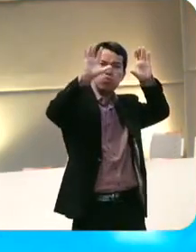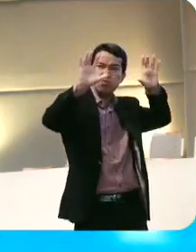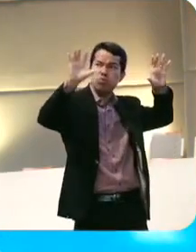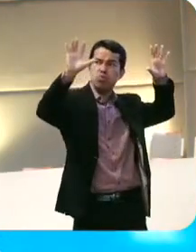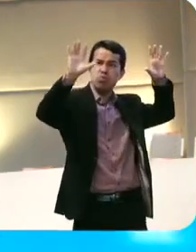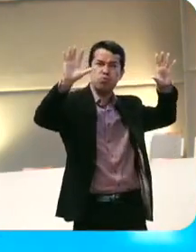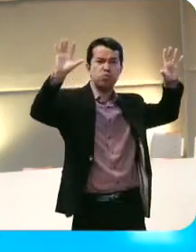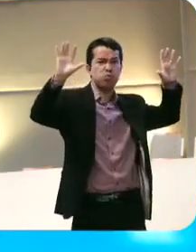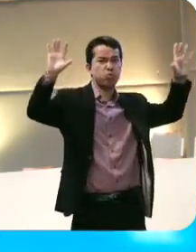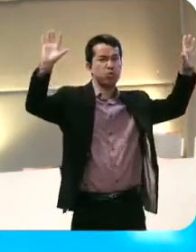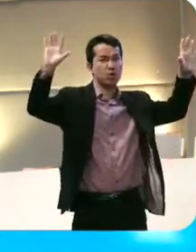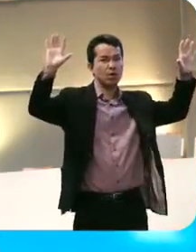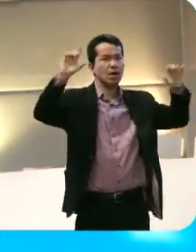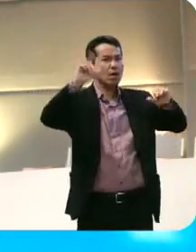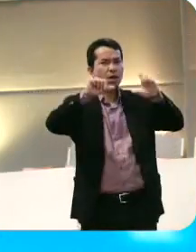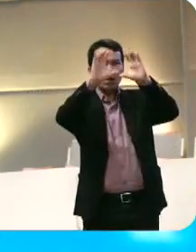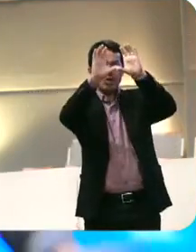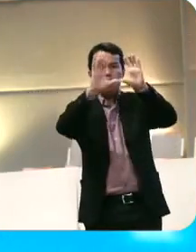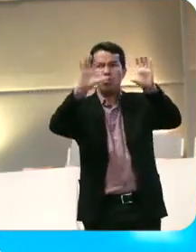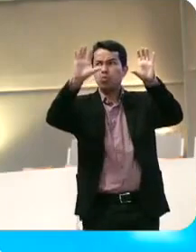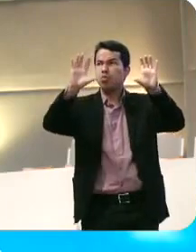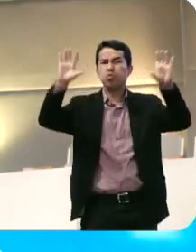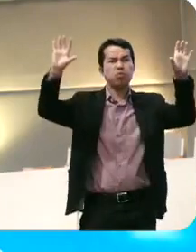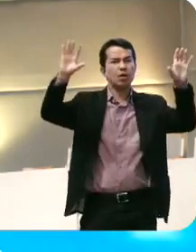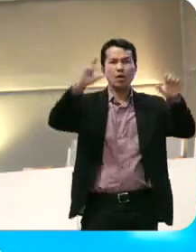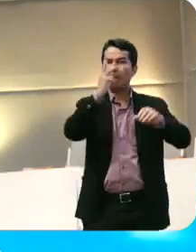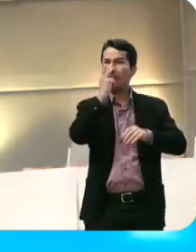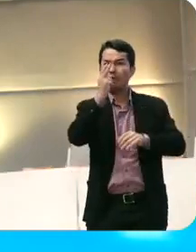perceptível que ia à frente do povo.